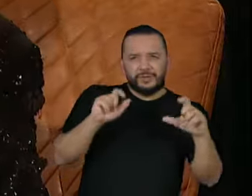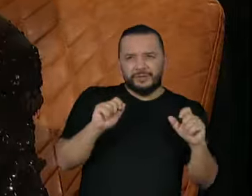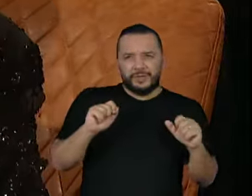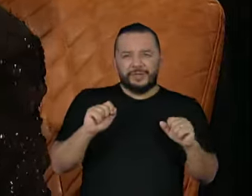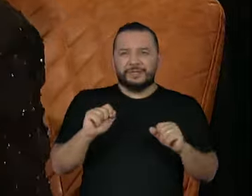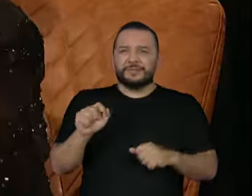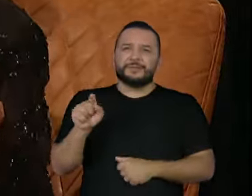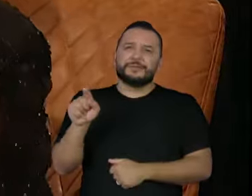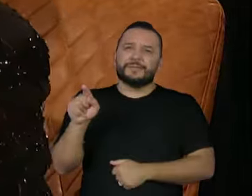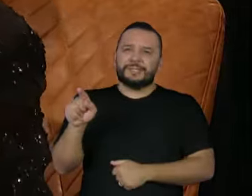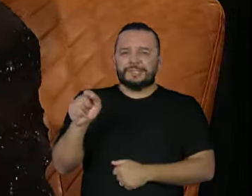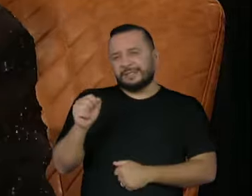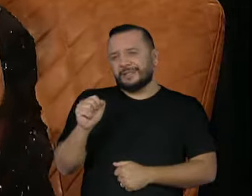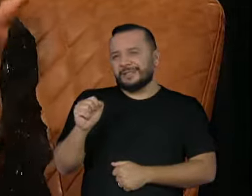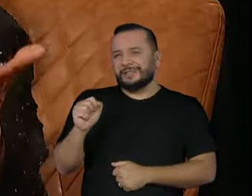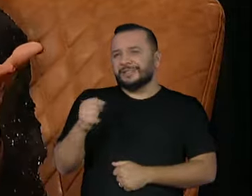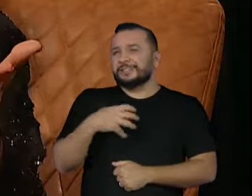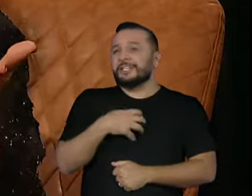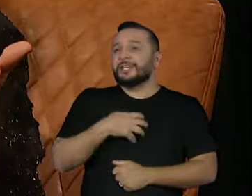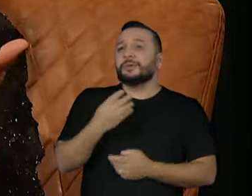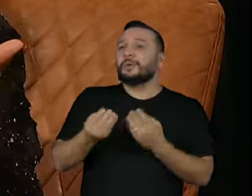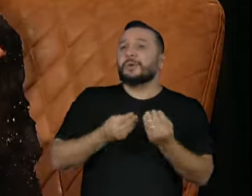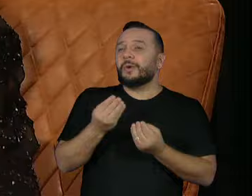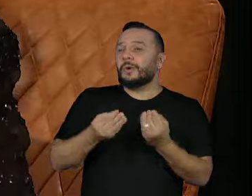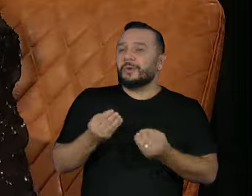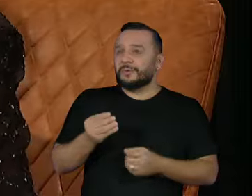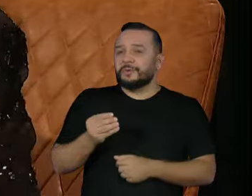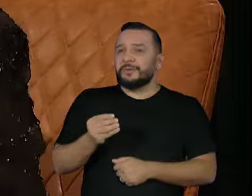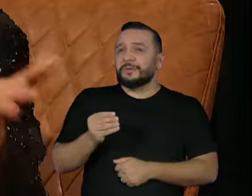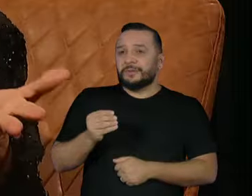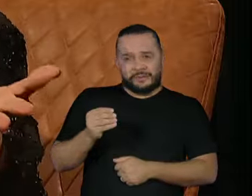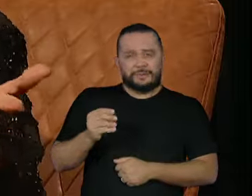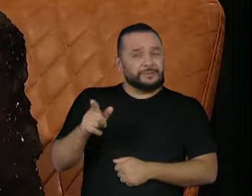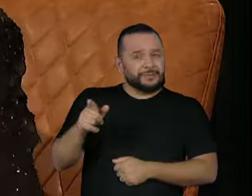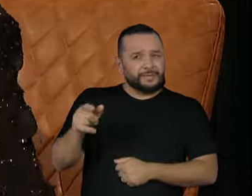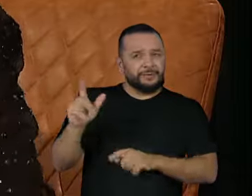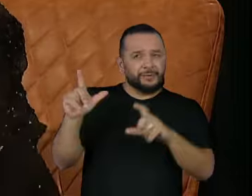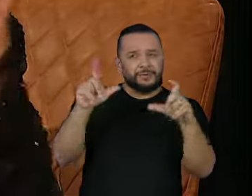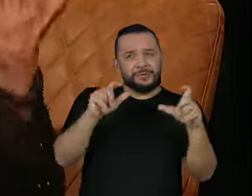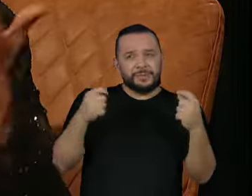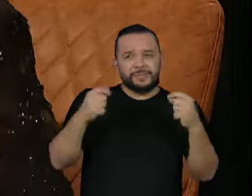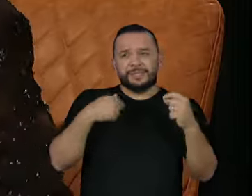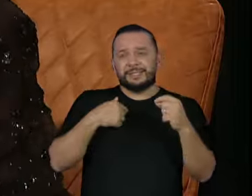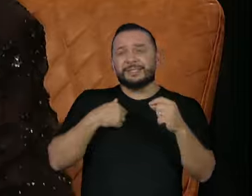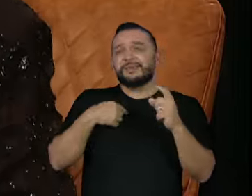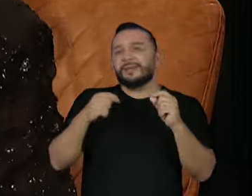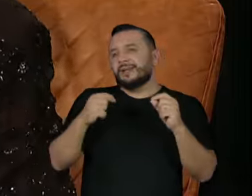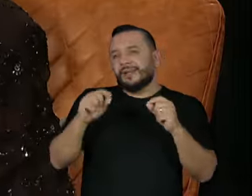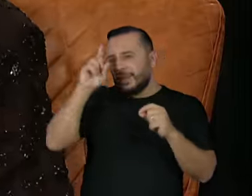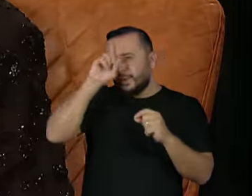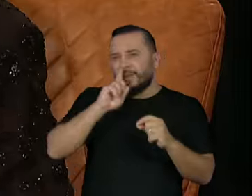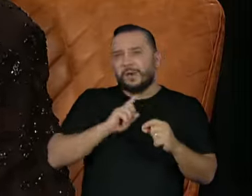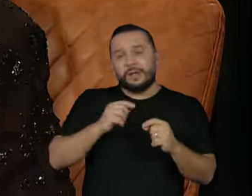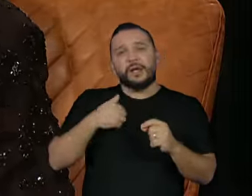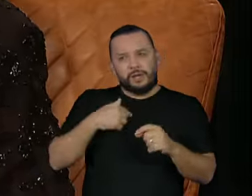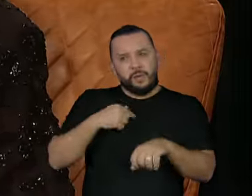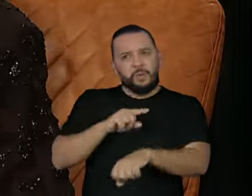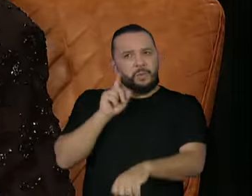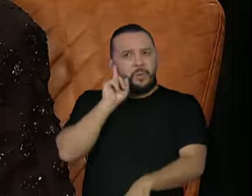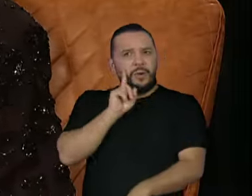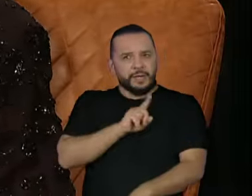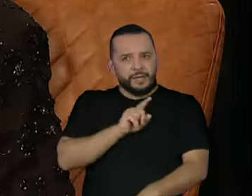mais insinuante? Ele me fez ficar loira, porque eu sou morena, né? Cabelo preto. E olha, foi